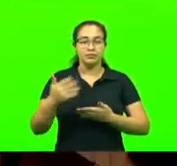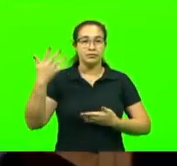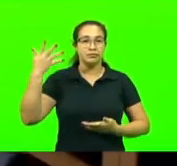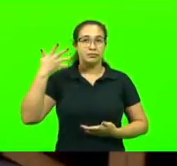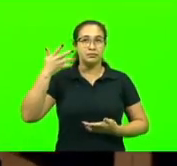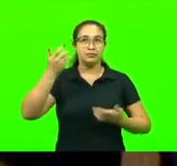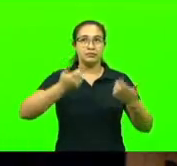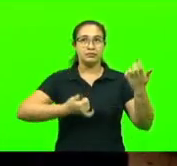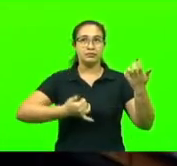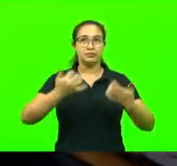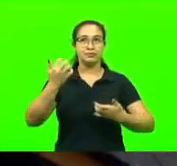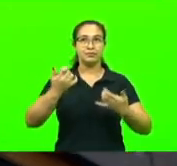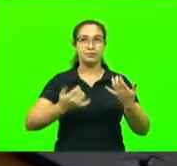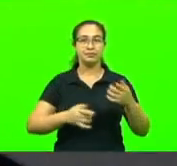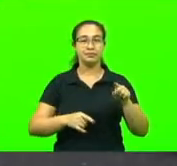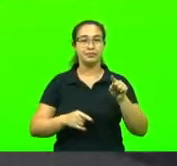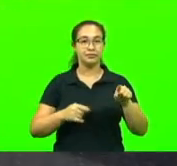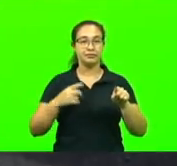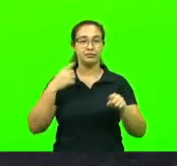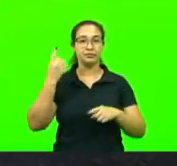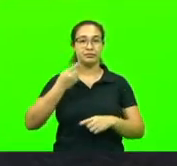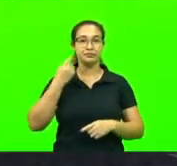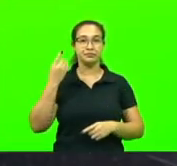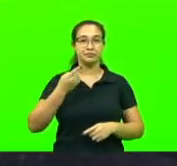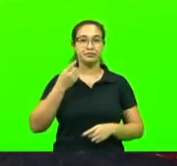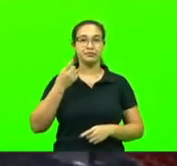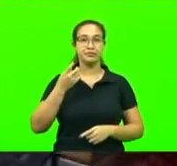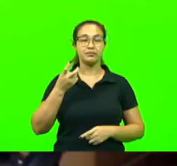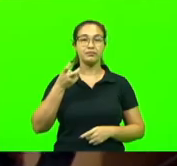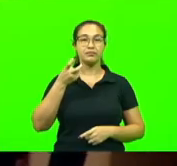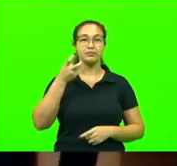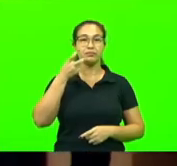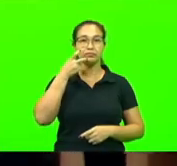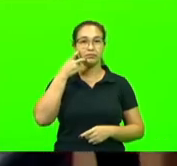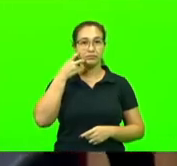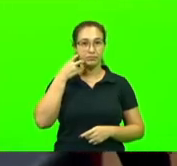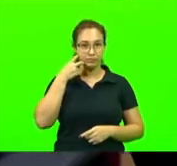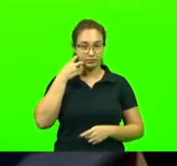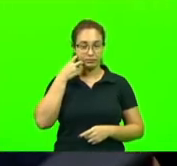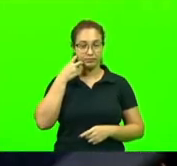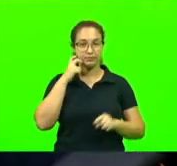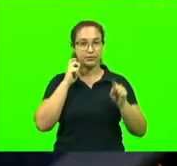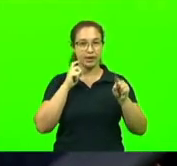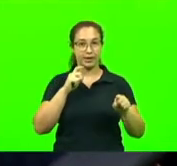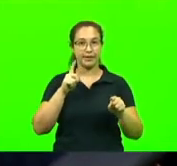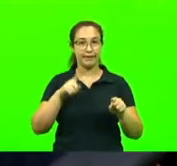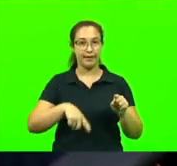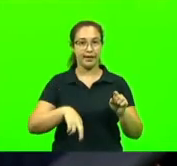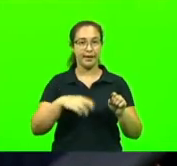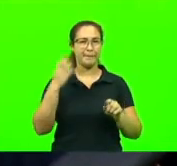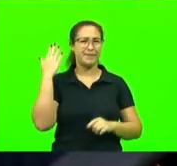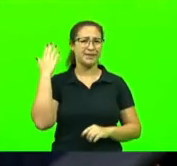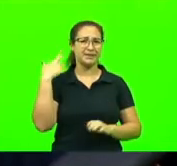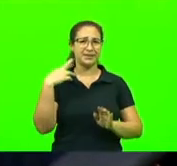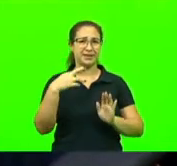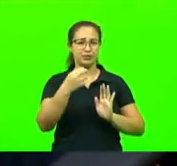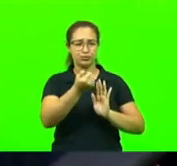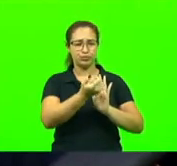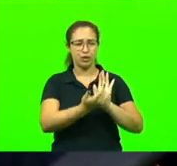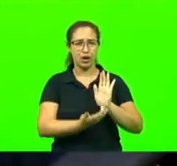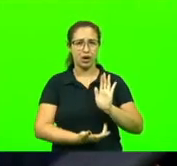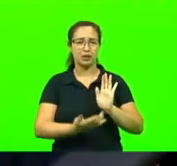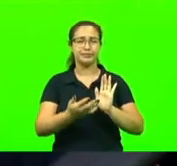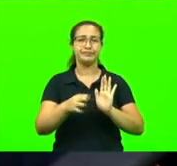a minha manifestação, ao deputado Luiz Fernando Vampiro, que na época foi o relator da matéria e